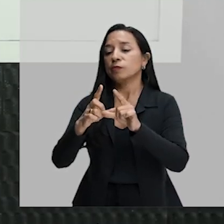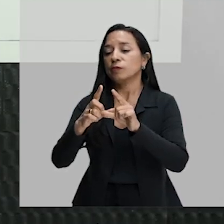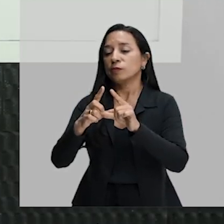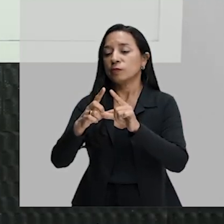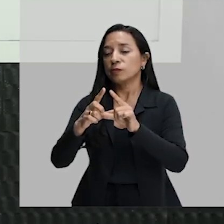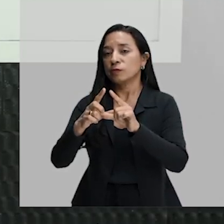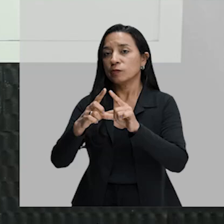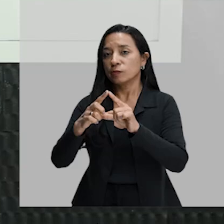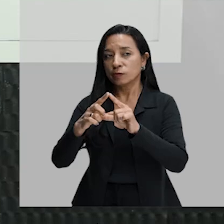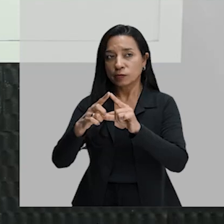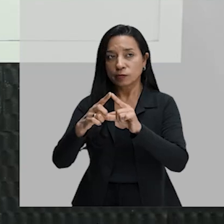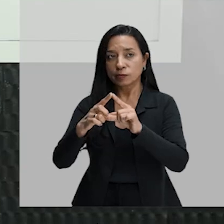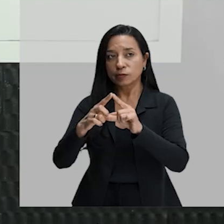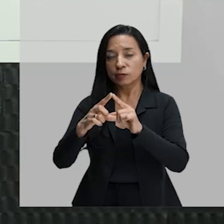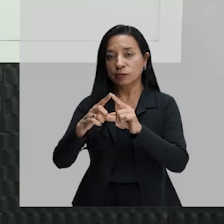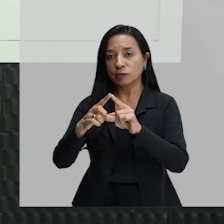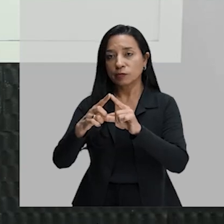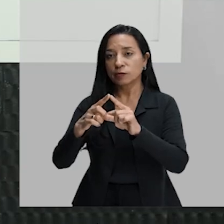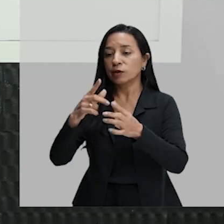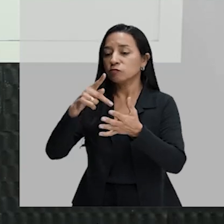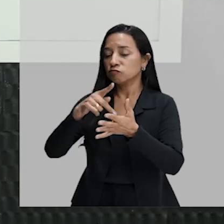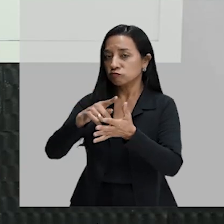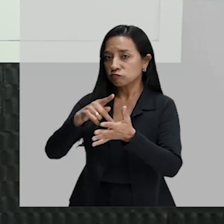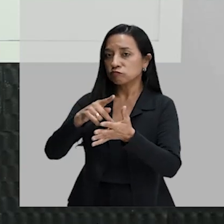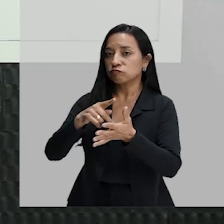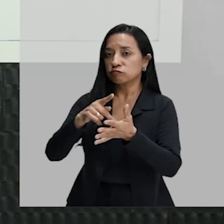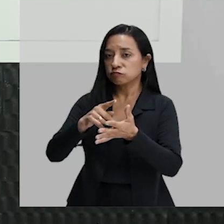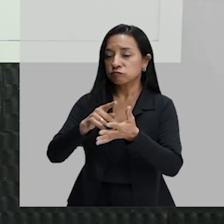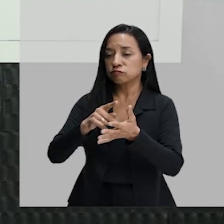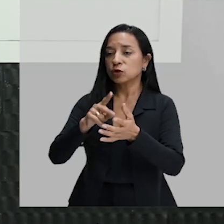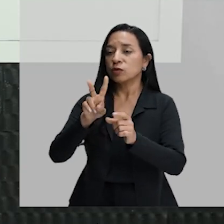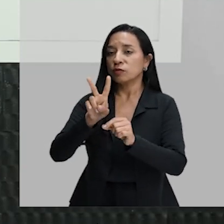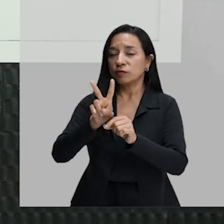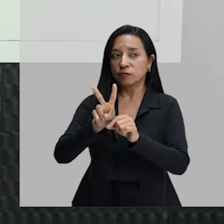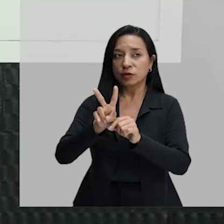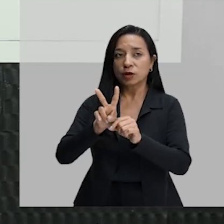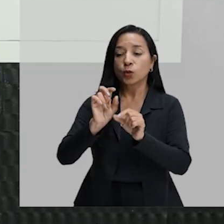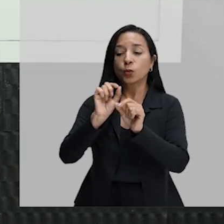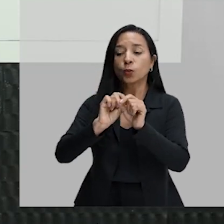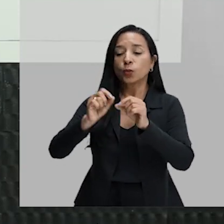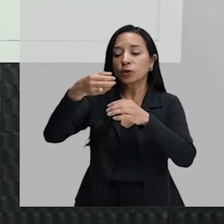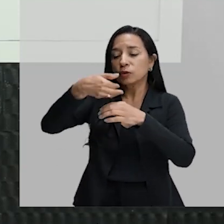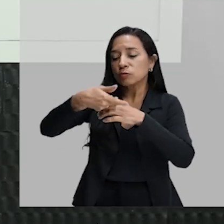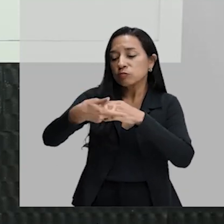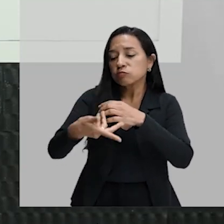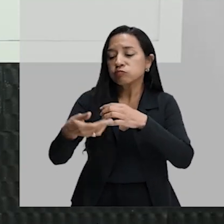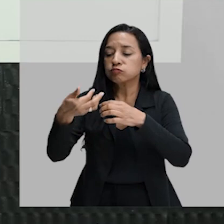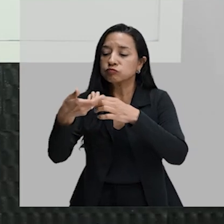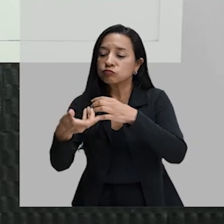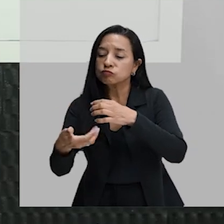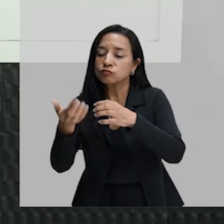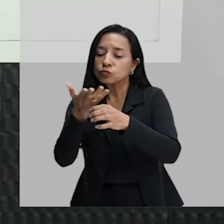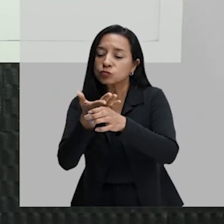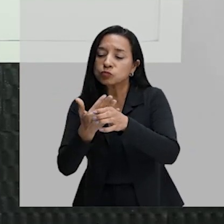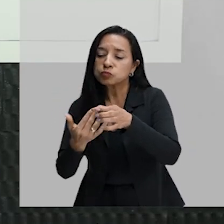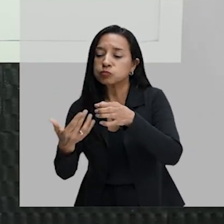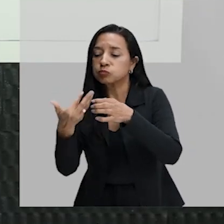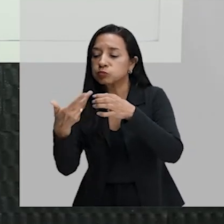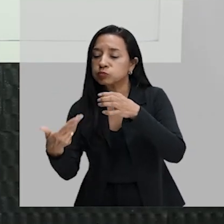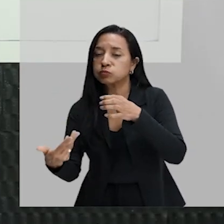aparente, ok? Foi aquilo que extravasou, aquilo que